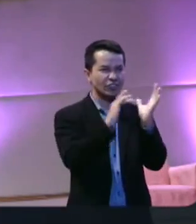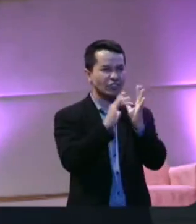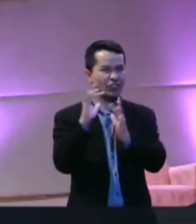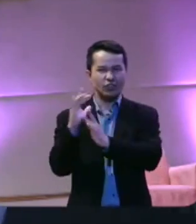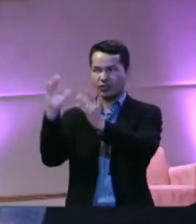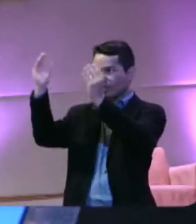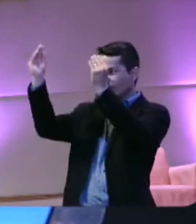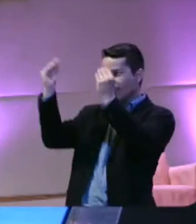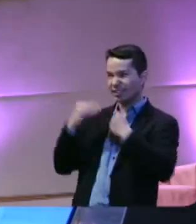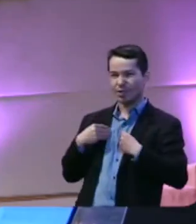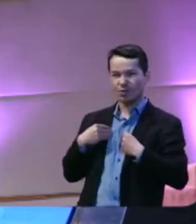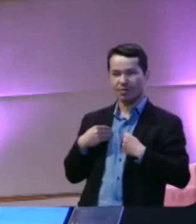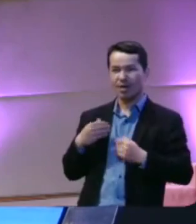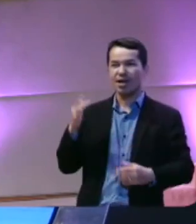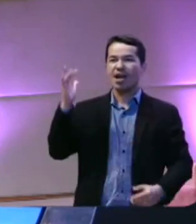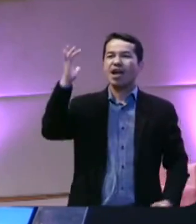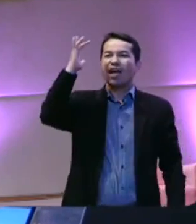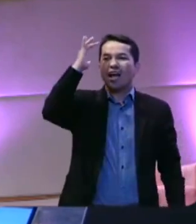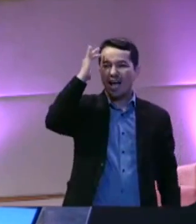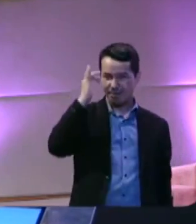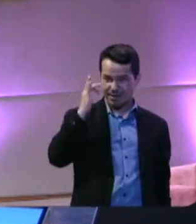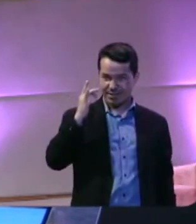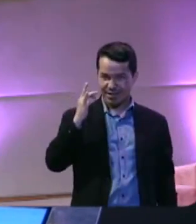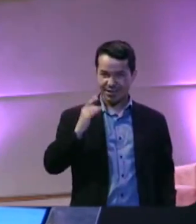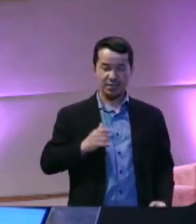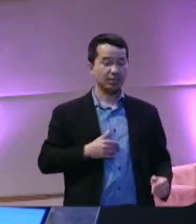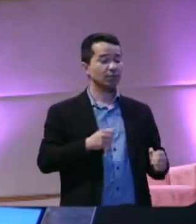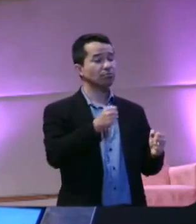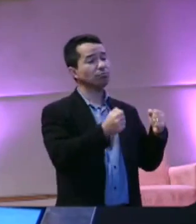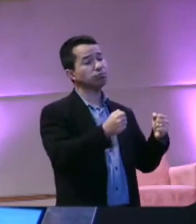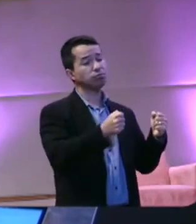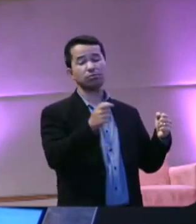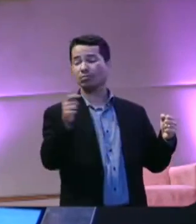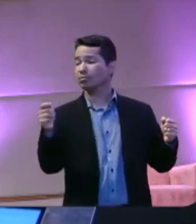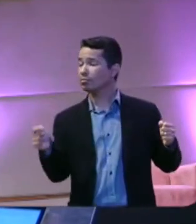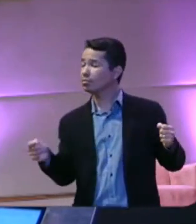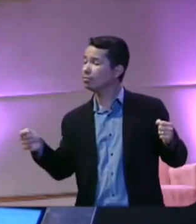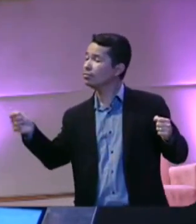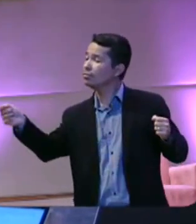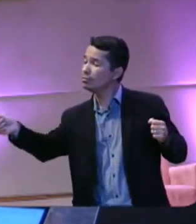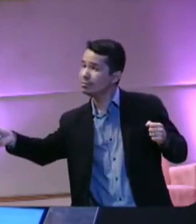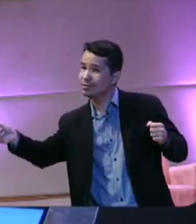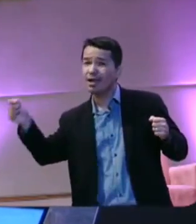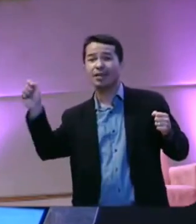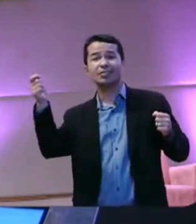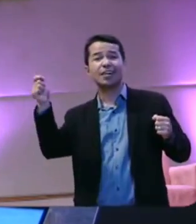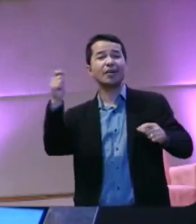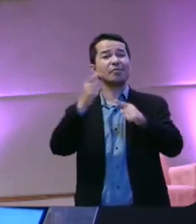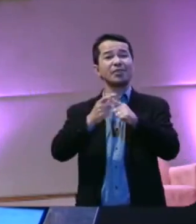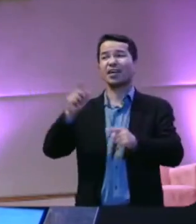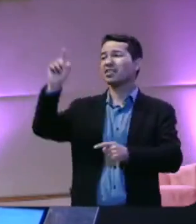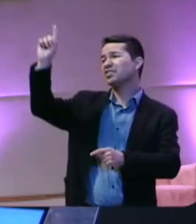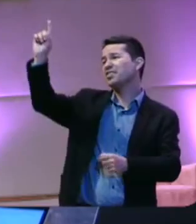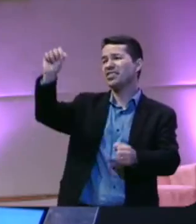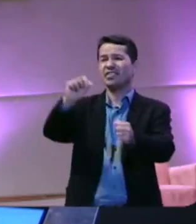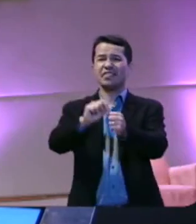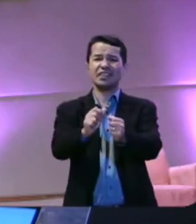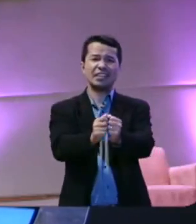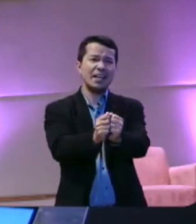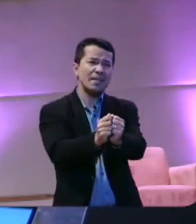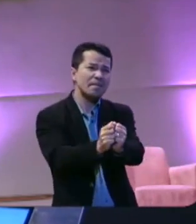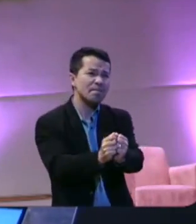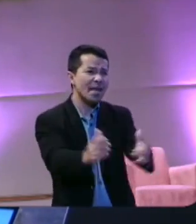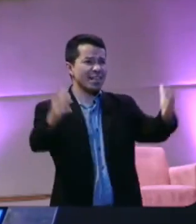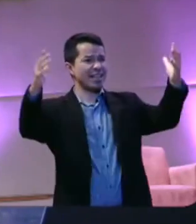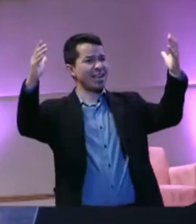vou devolver a Palio com o meu carro estacionado aqui no estacionamento da nossa igreja, para a